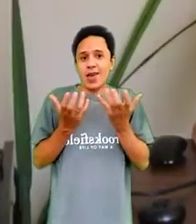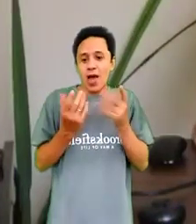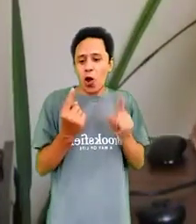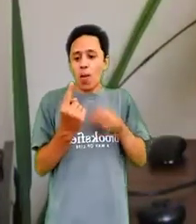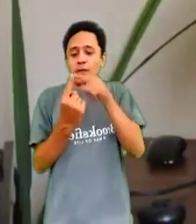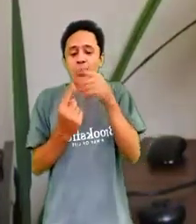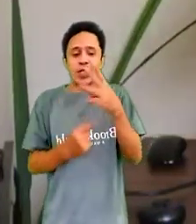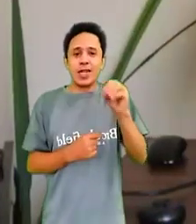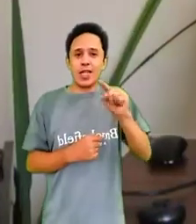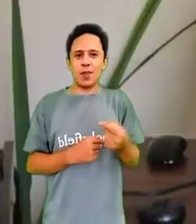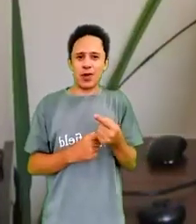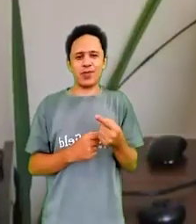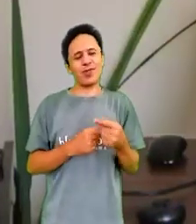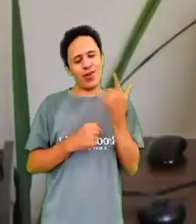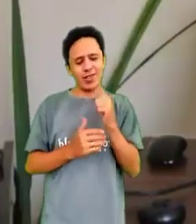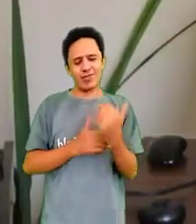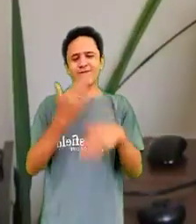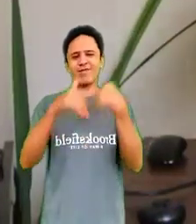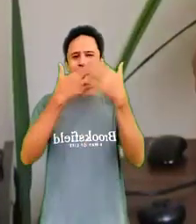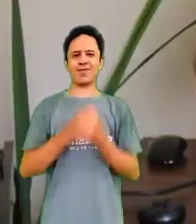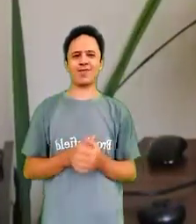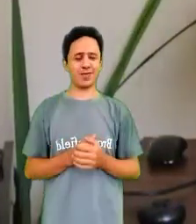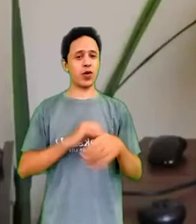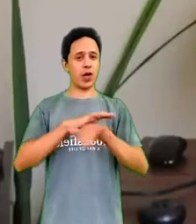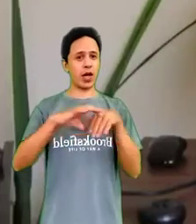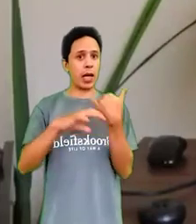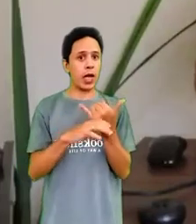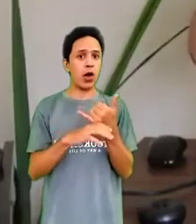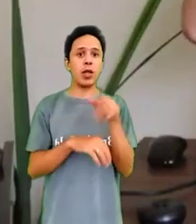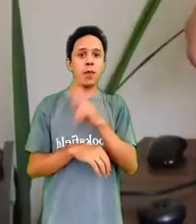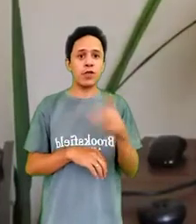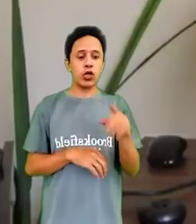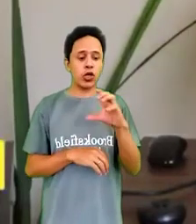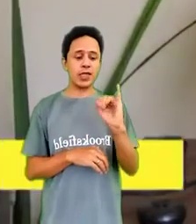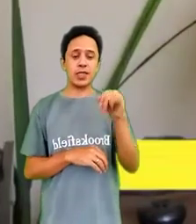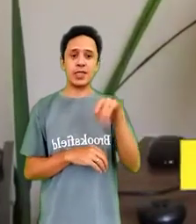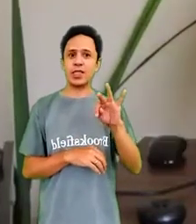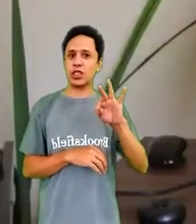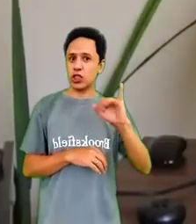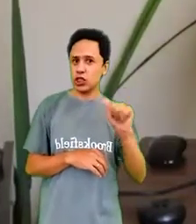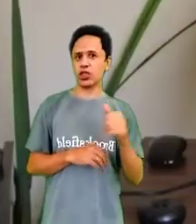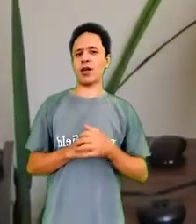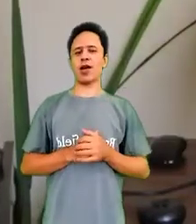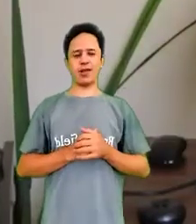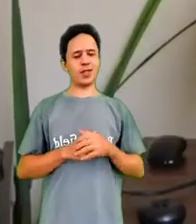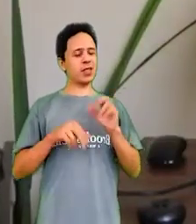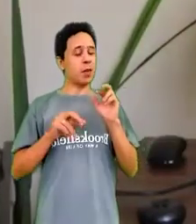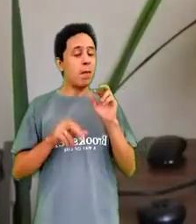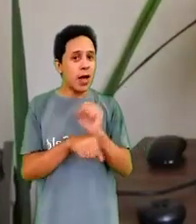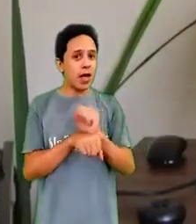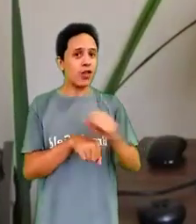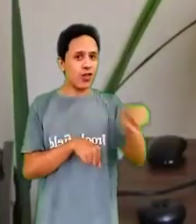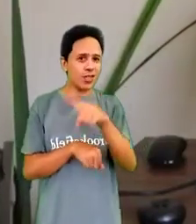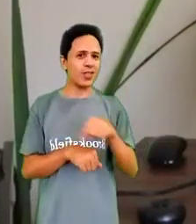chegar aos 30. É assim que a gente cresce. Também é claro, canal da professora Cíntia Ciotti lá te